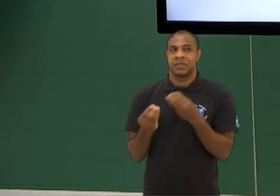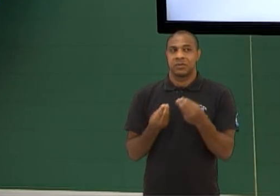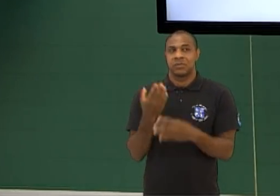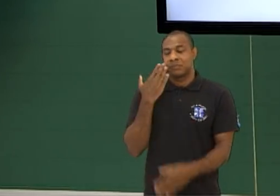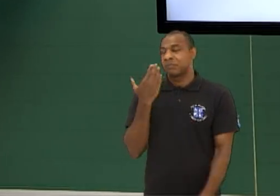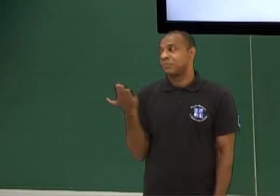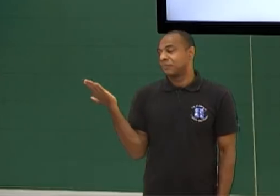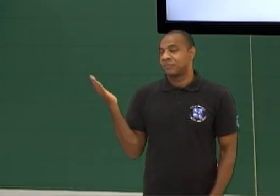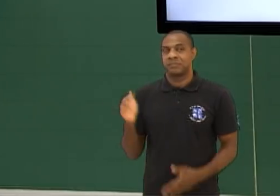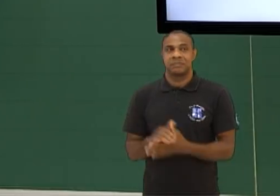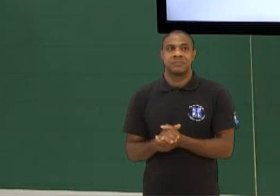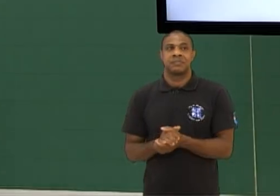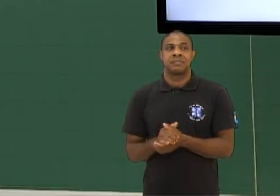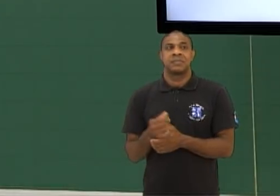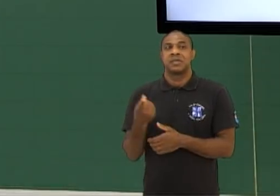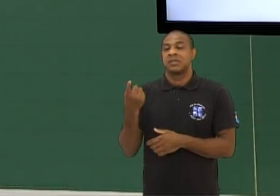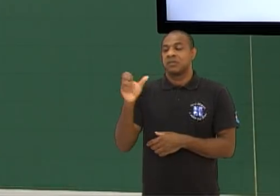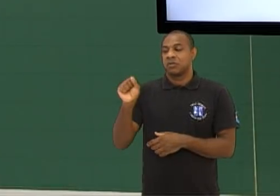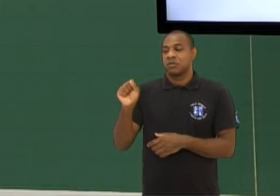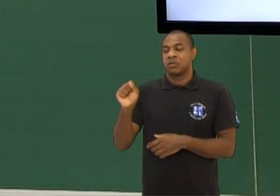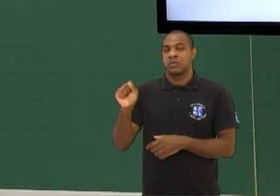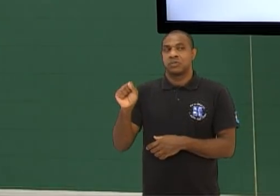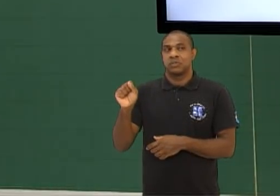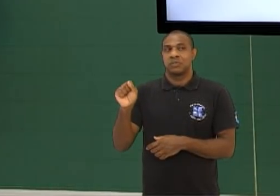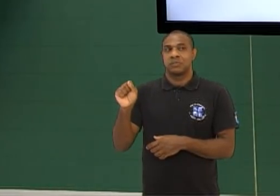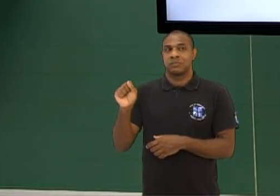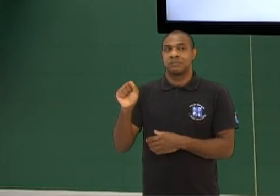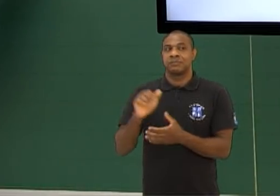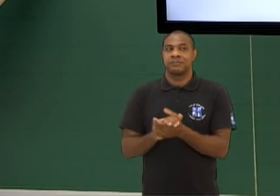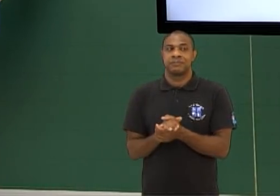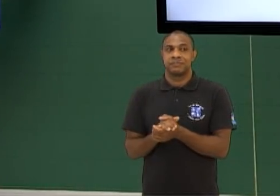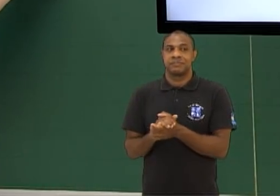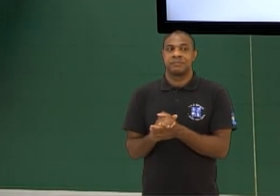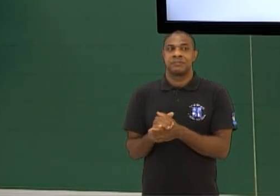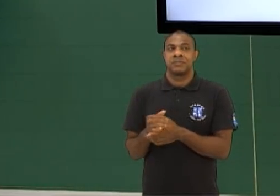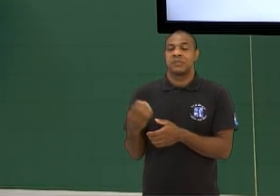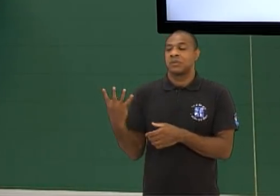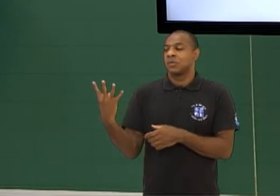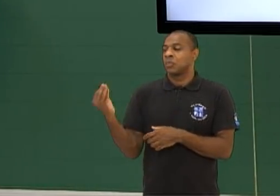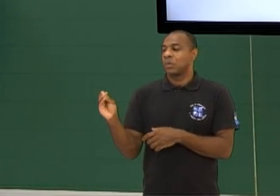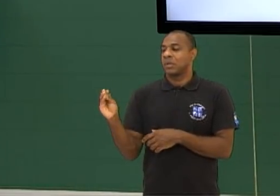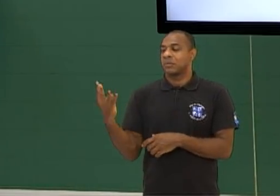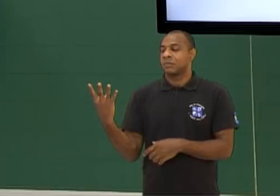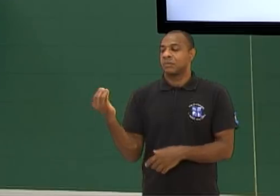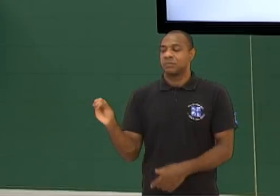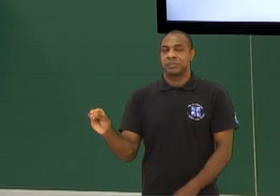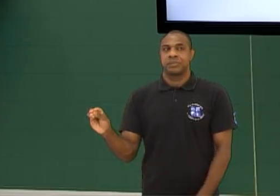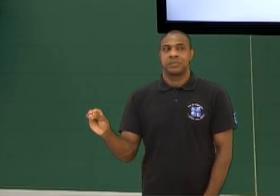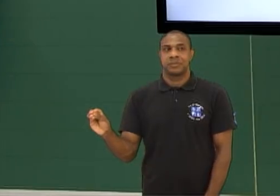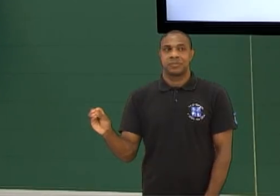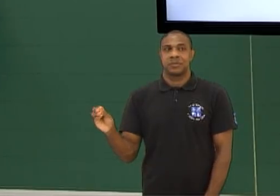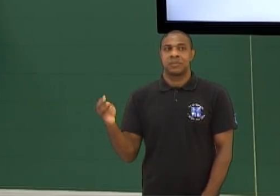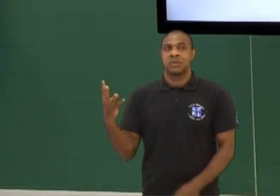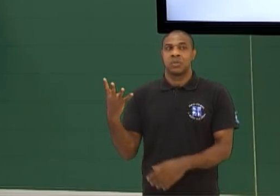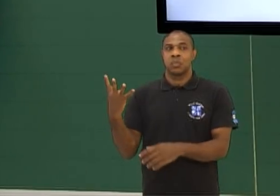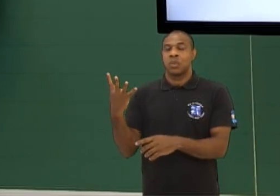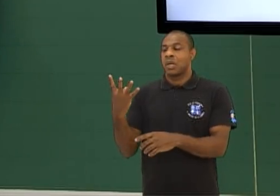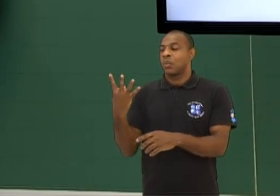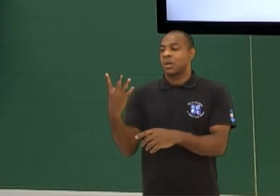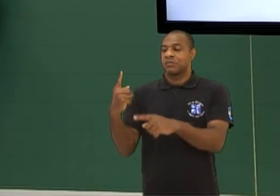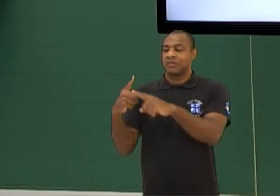por 4. 18 na tabuada do 4. 4 vezes. 4 vezes 4, 16.